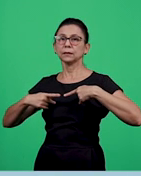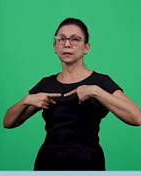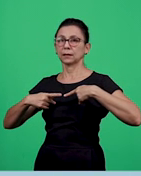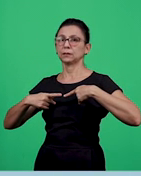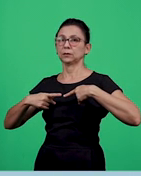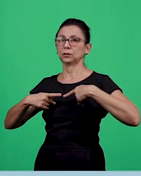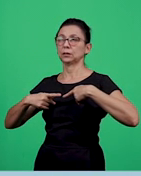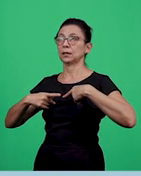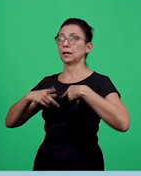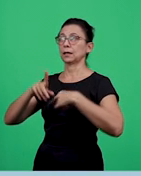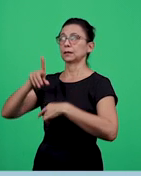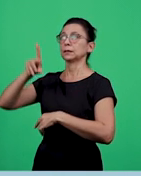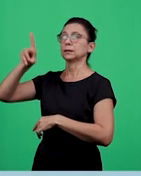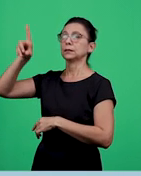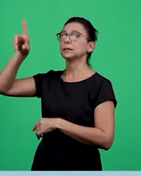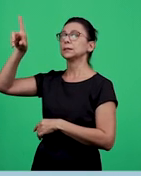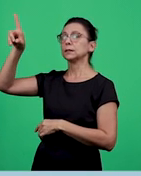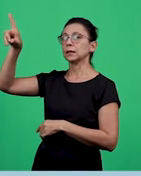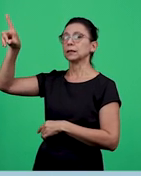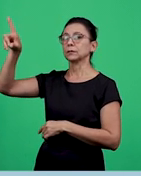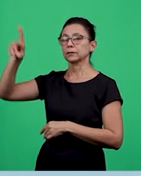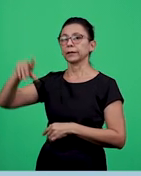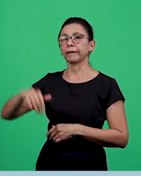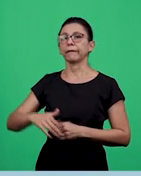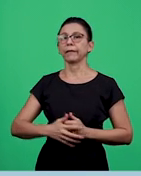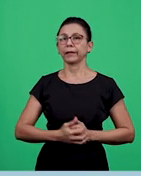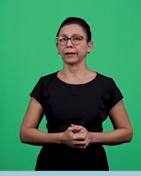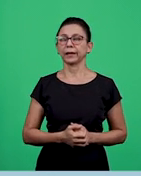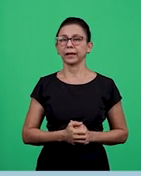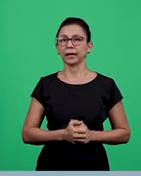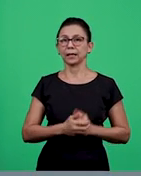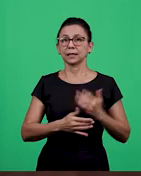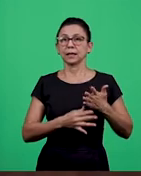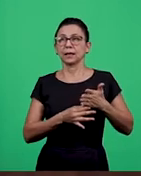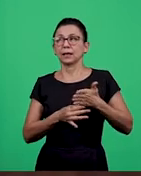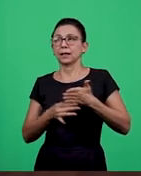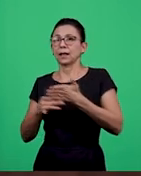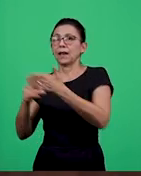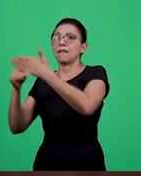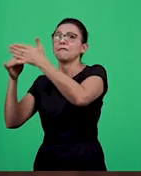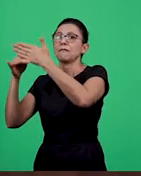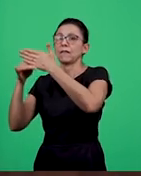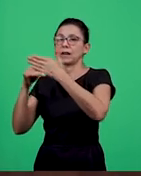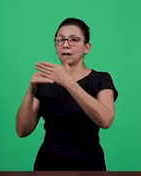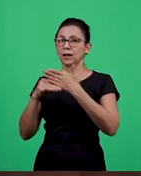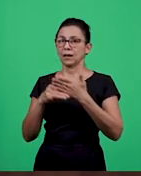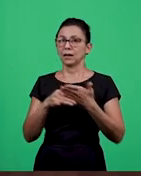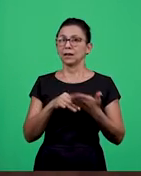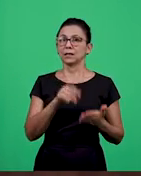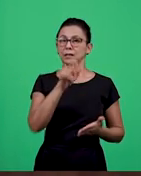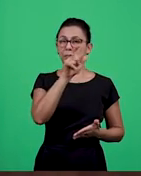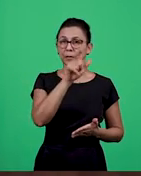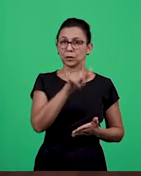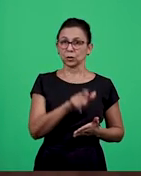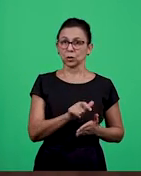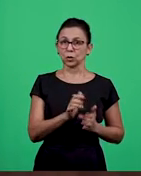1 Timóteo 2,5. Ele descobriu, olha que coisa maravilhosa, que